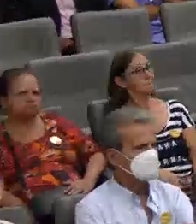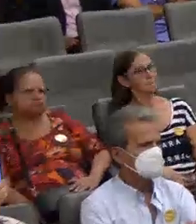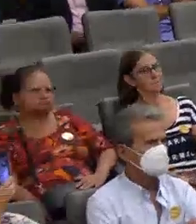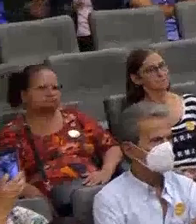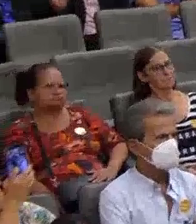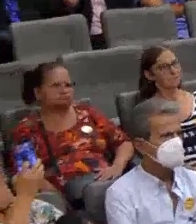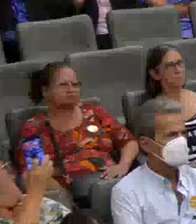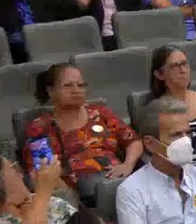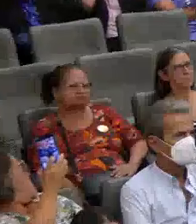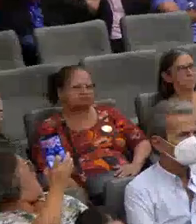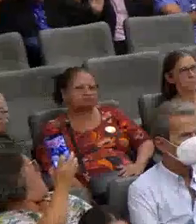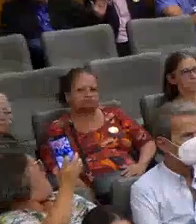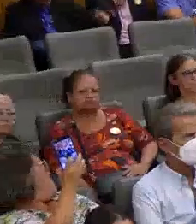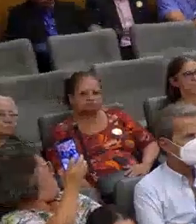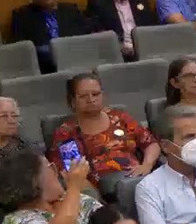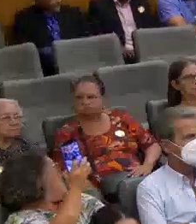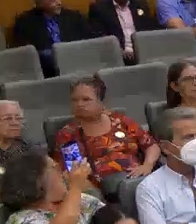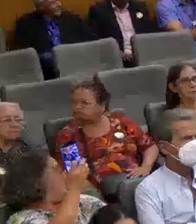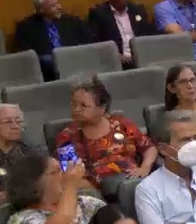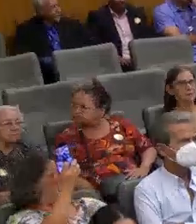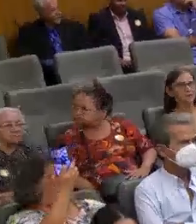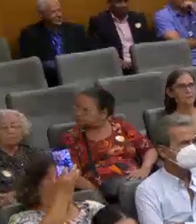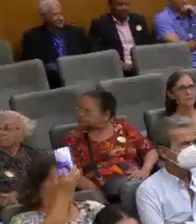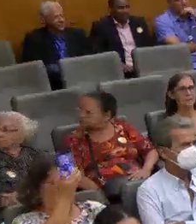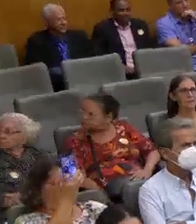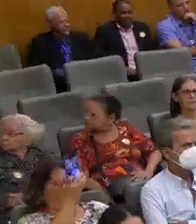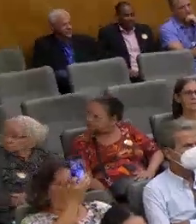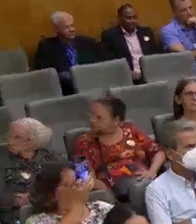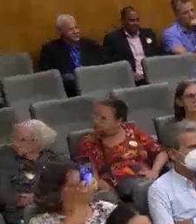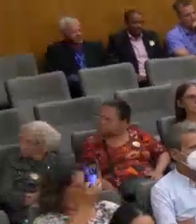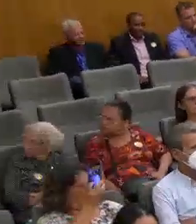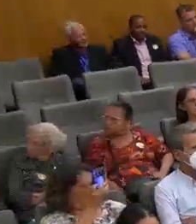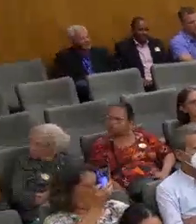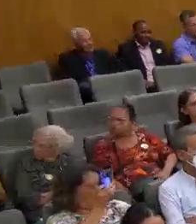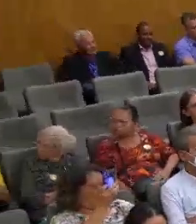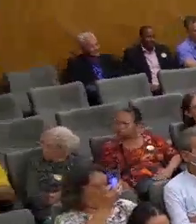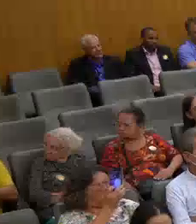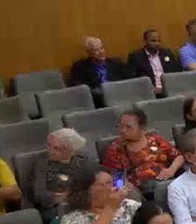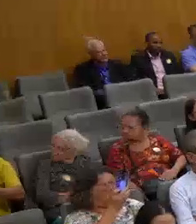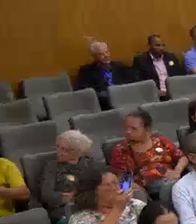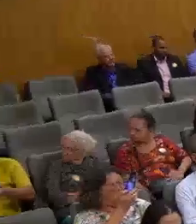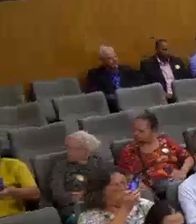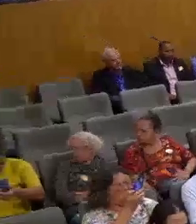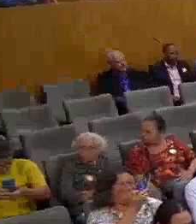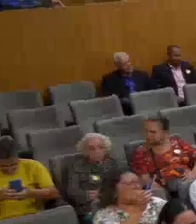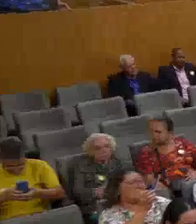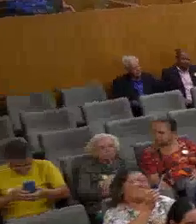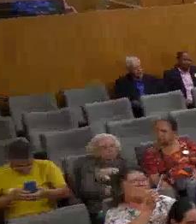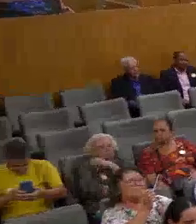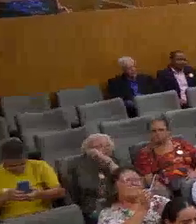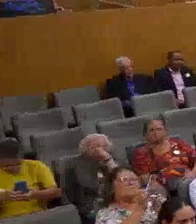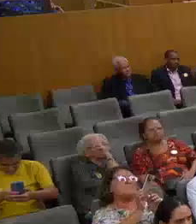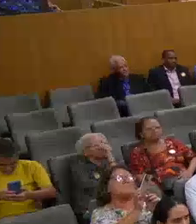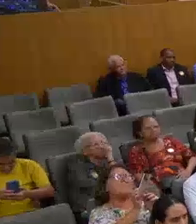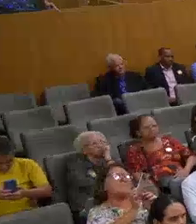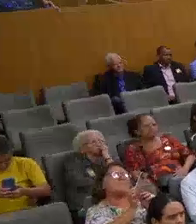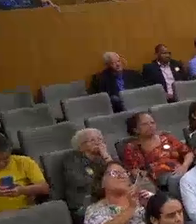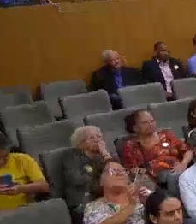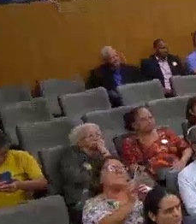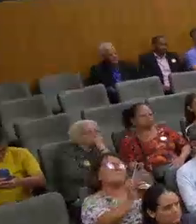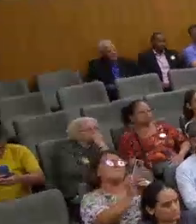marcando presença Daniel nosso sensor Paulo nosso assessor enfim de todos vocês sejam bem-vindos vocês vão ter hoje